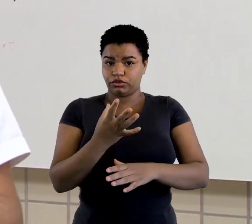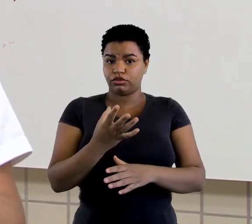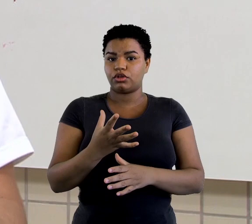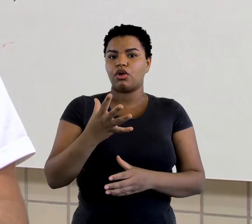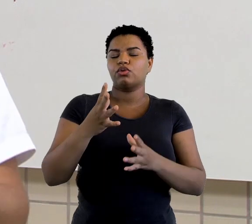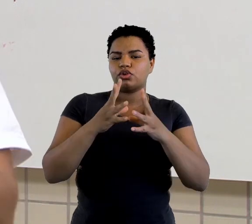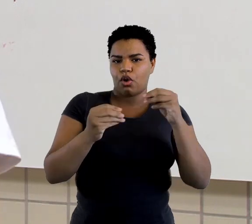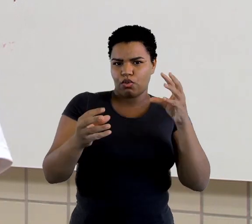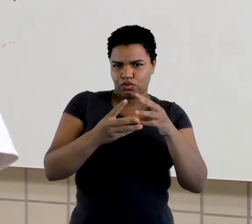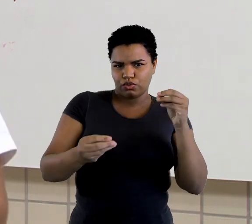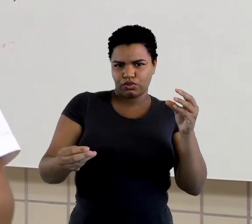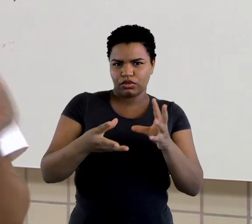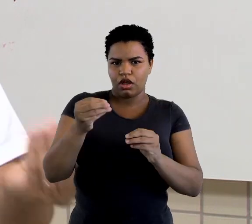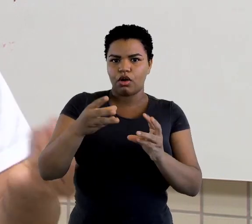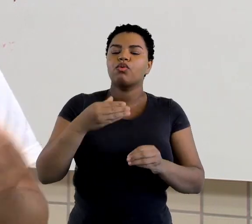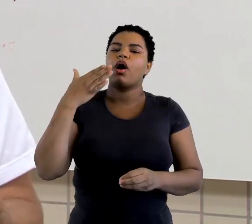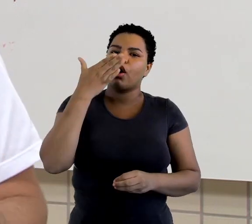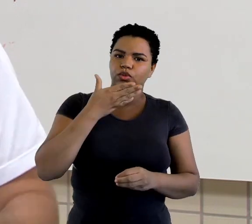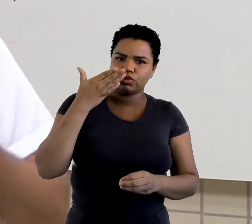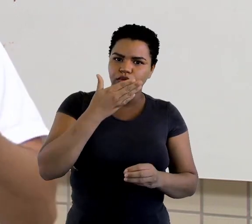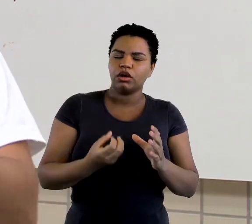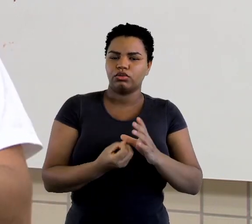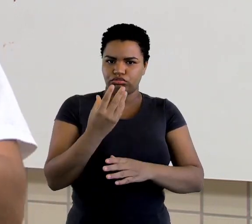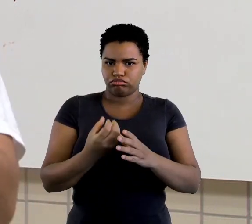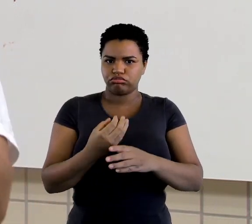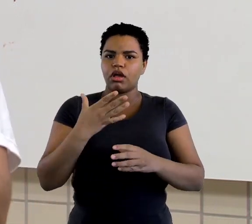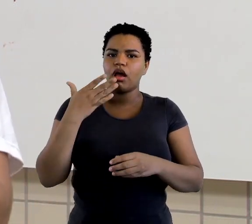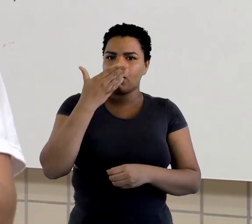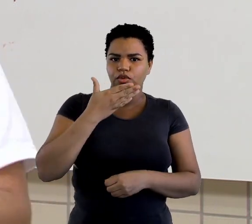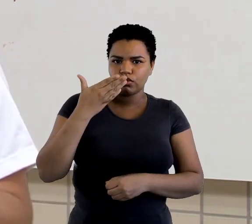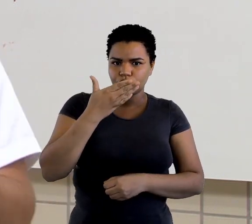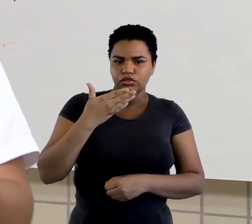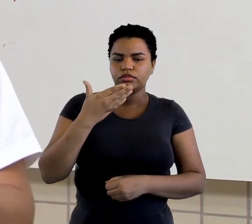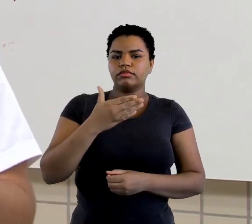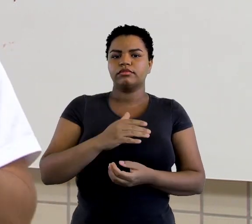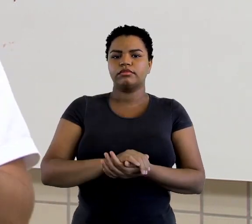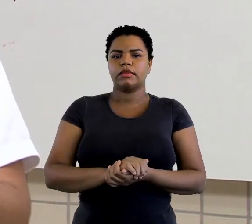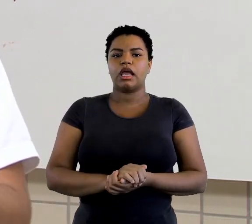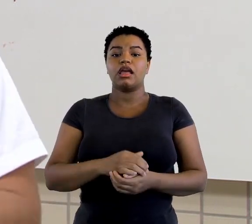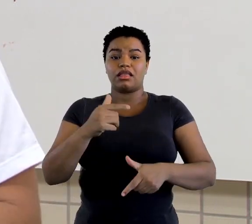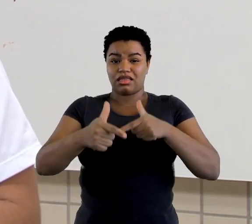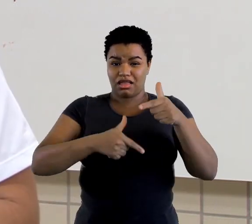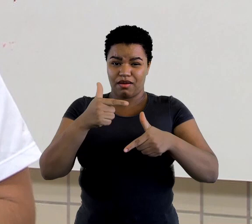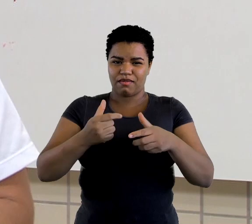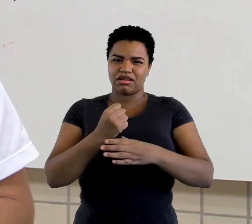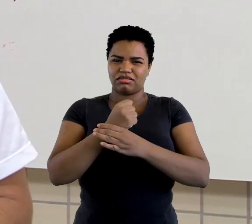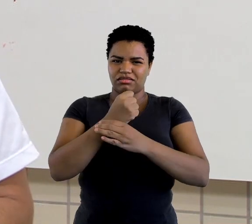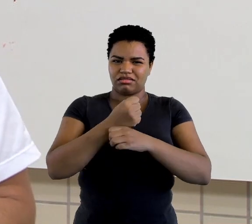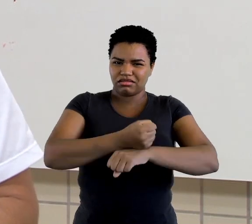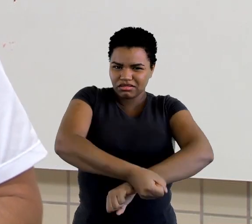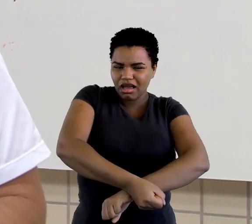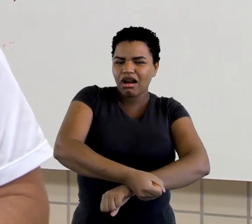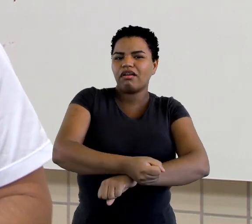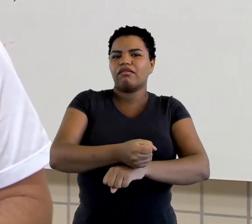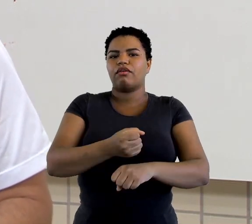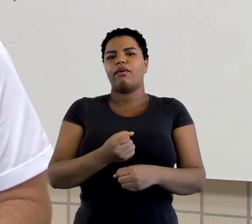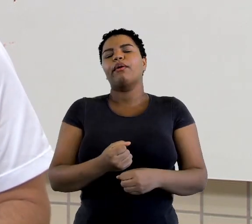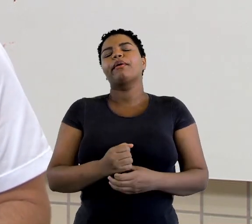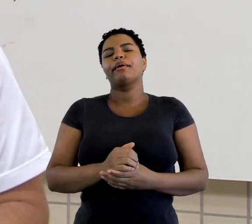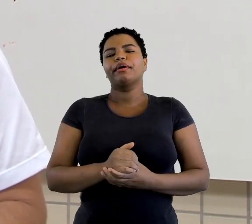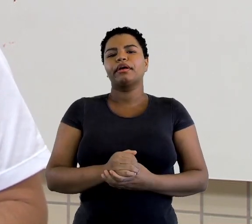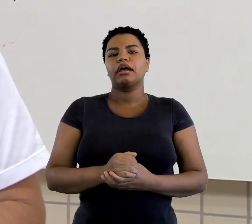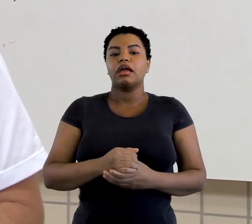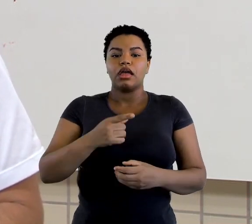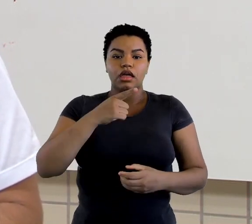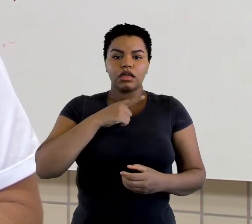produção de açúcar, cana-de-açúcar, algodão. O trabalho era escravo, a mão de obra era escrava e elas possuíam uma relação muito estreita